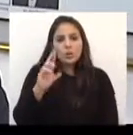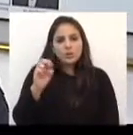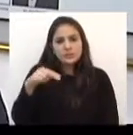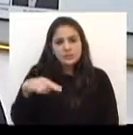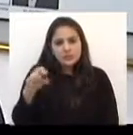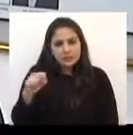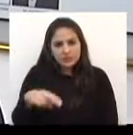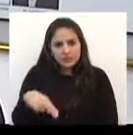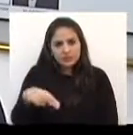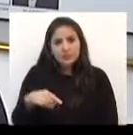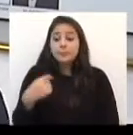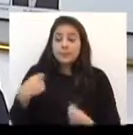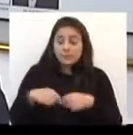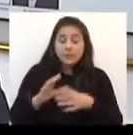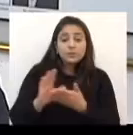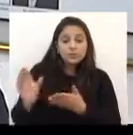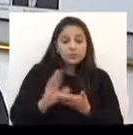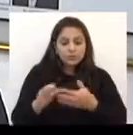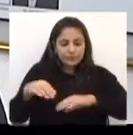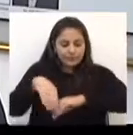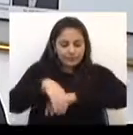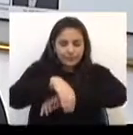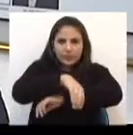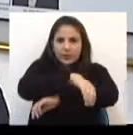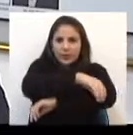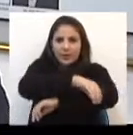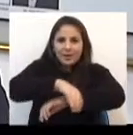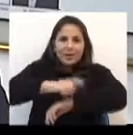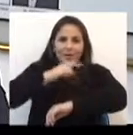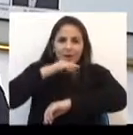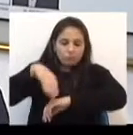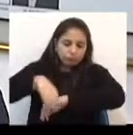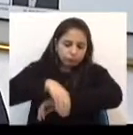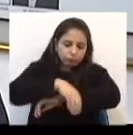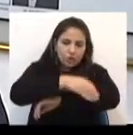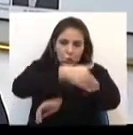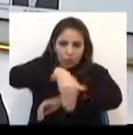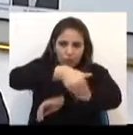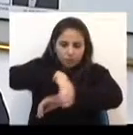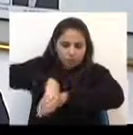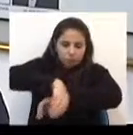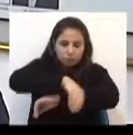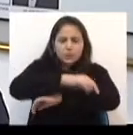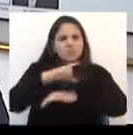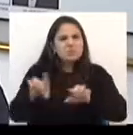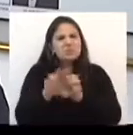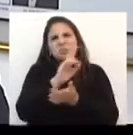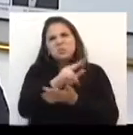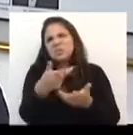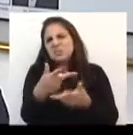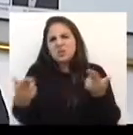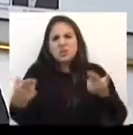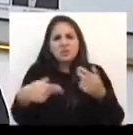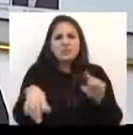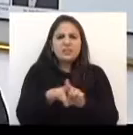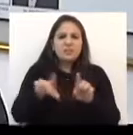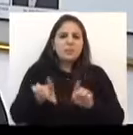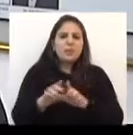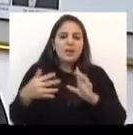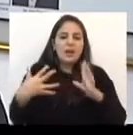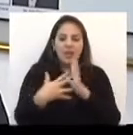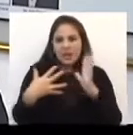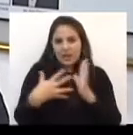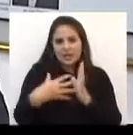em saneamento básico e em tubulação pluvial. Nós temos diversas situações, né, que a rede de